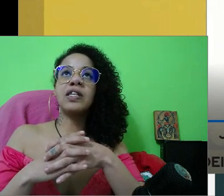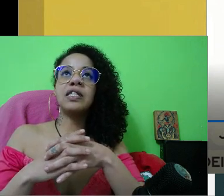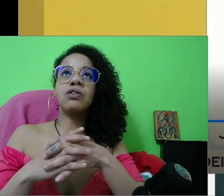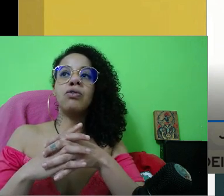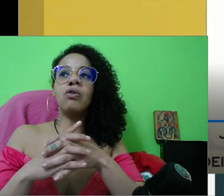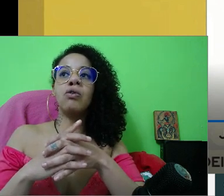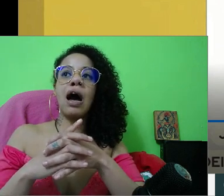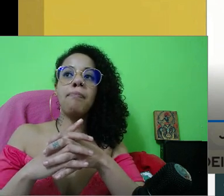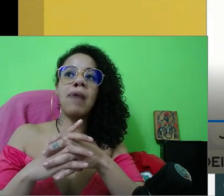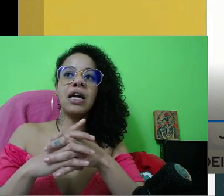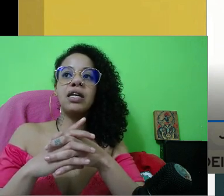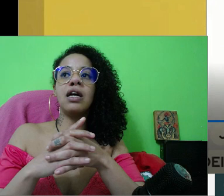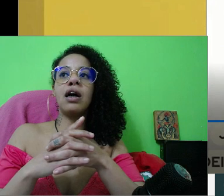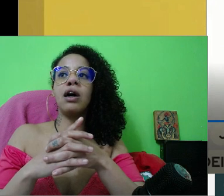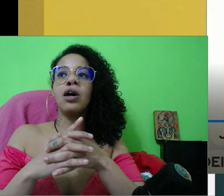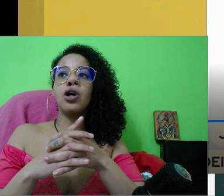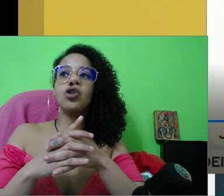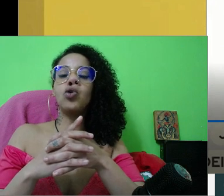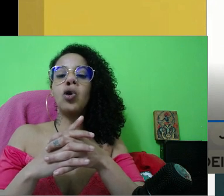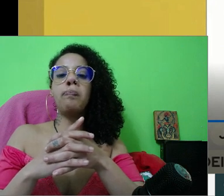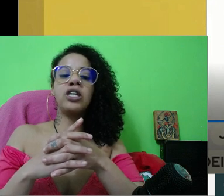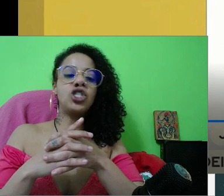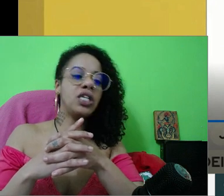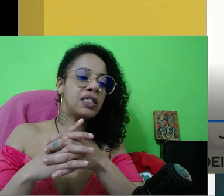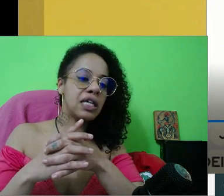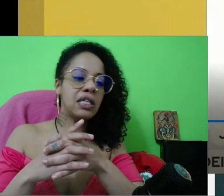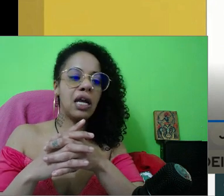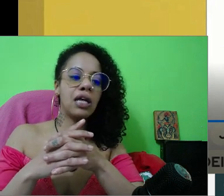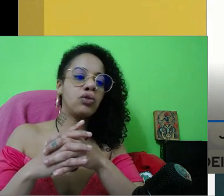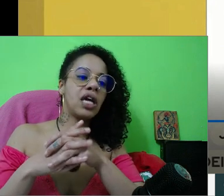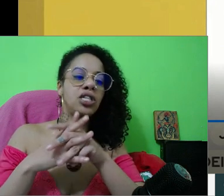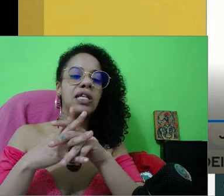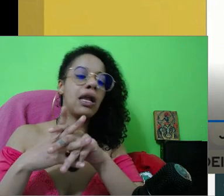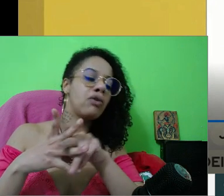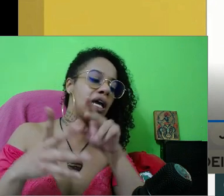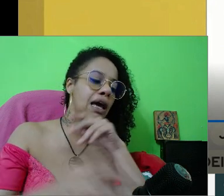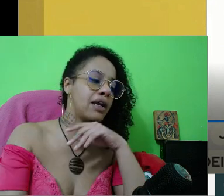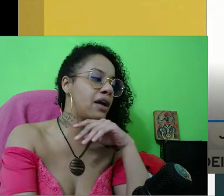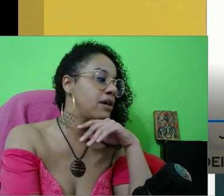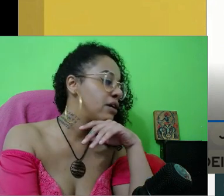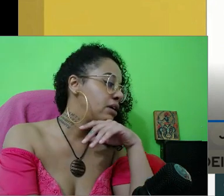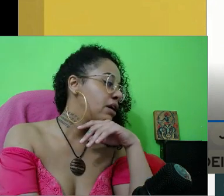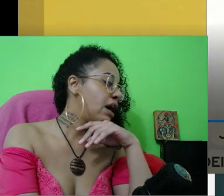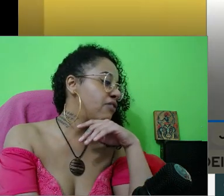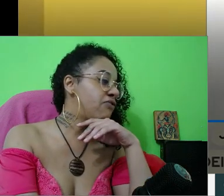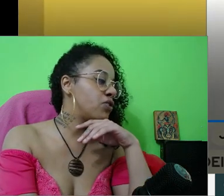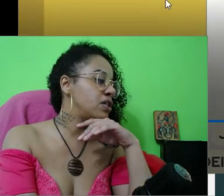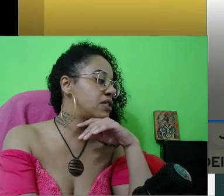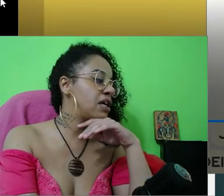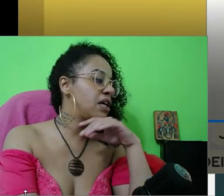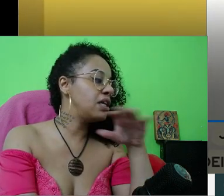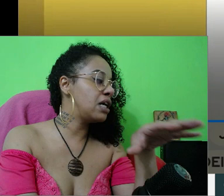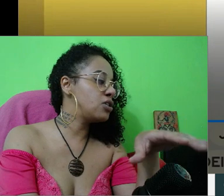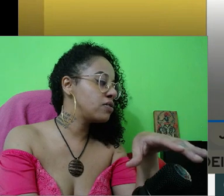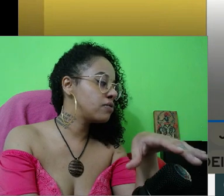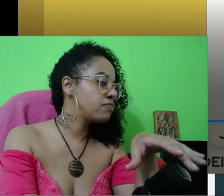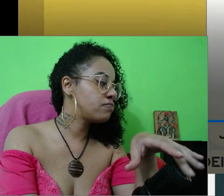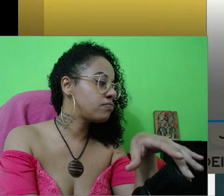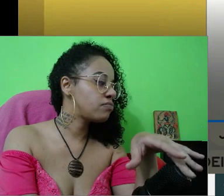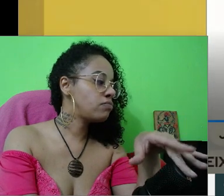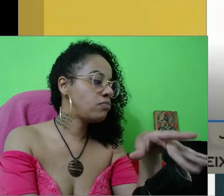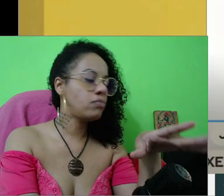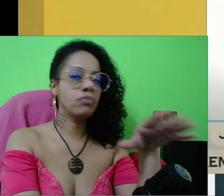fazendo a máquina lulo petista sei lá do queijo sei lá o que lá né aí a